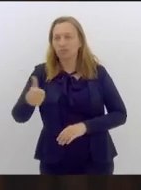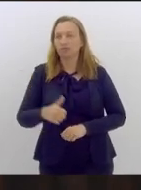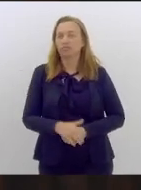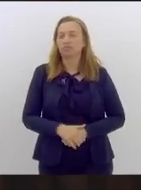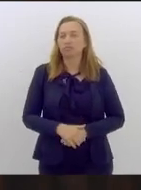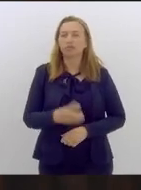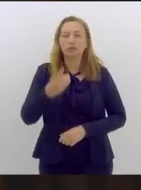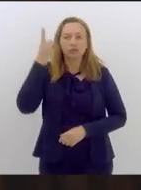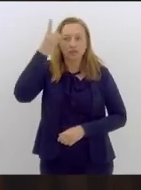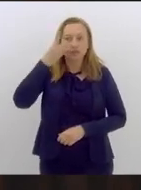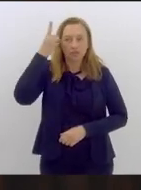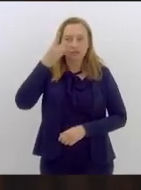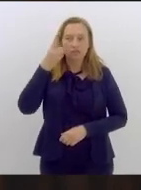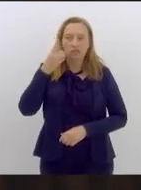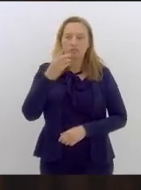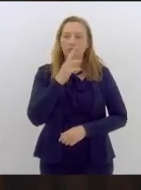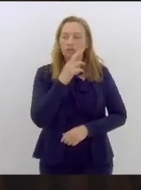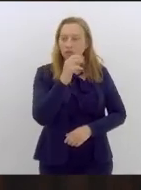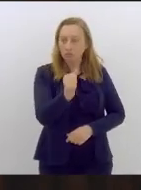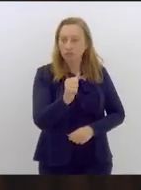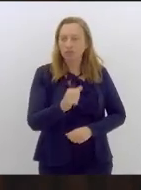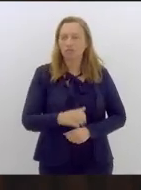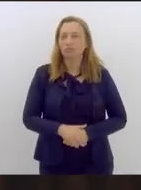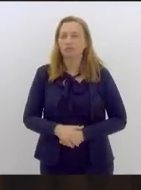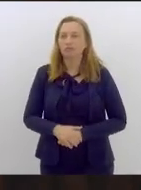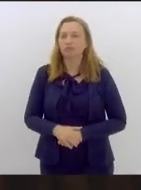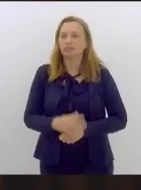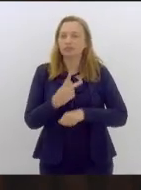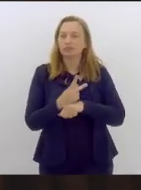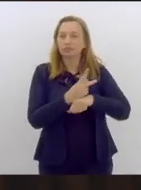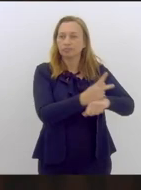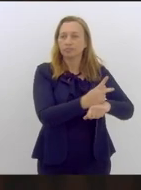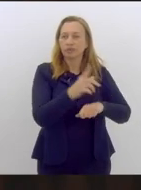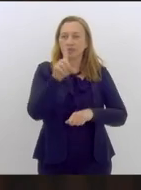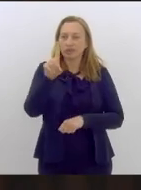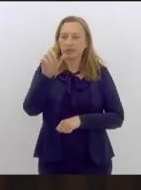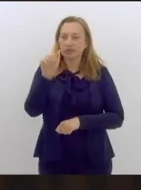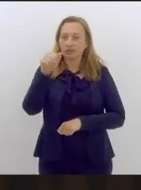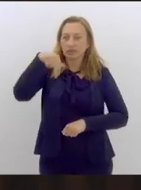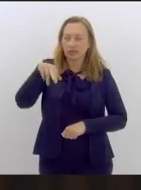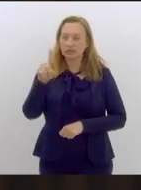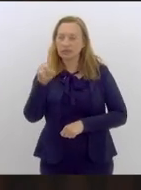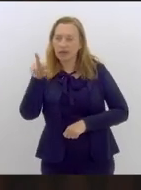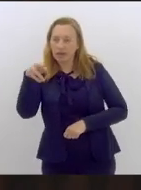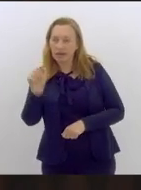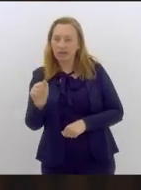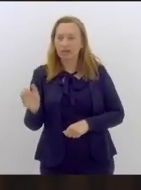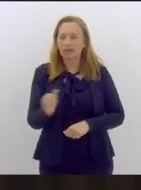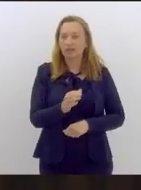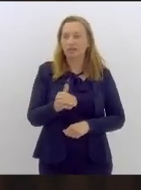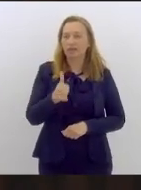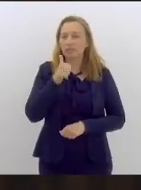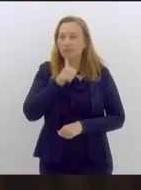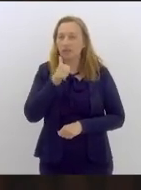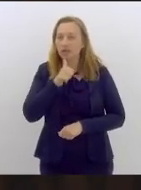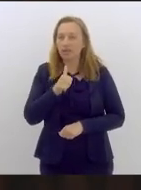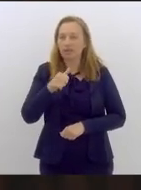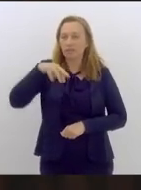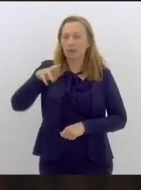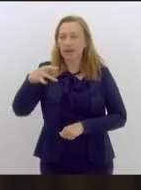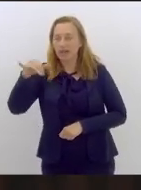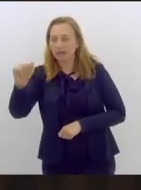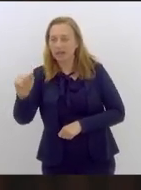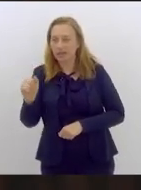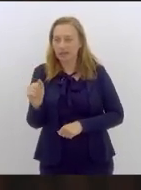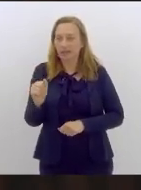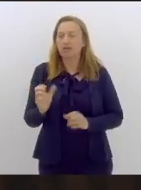de autoria do deputado Rodrigo Amorim, que concede o prêmio Dandara à senhora Célia Maria de França, parecer